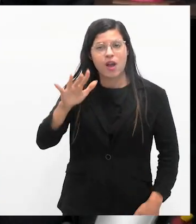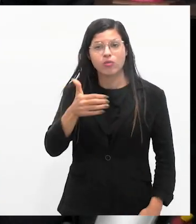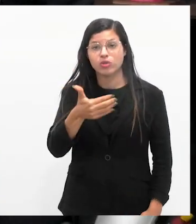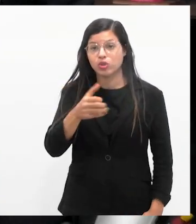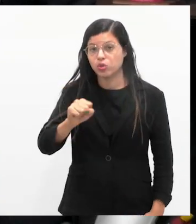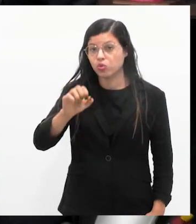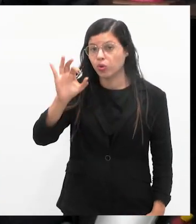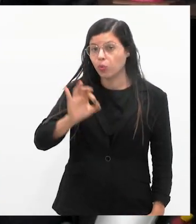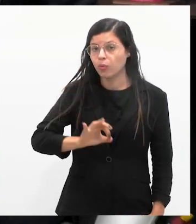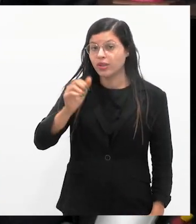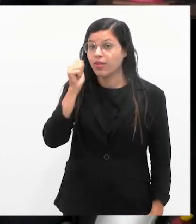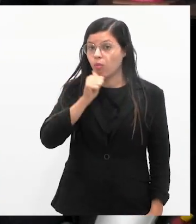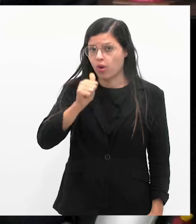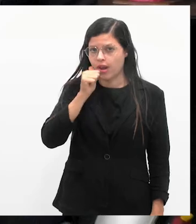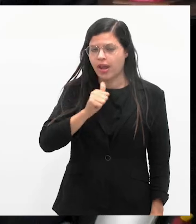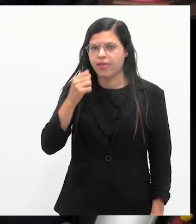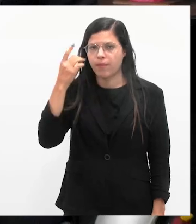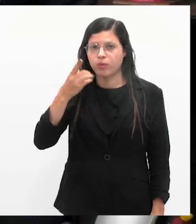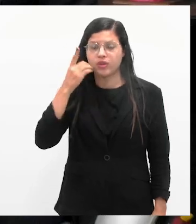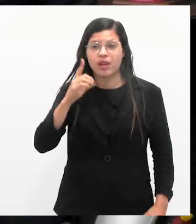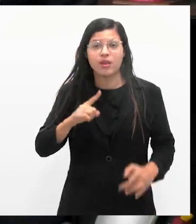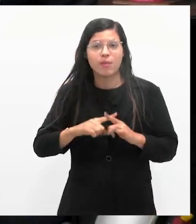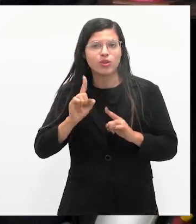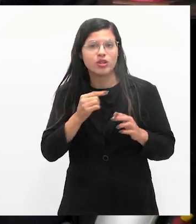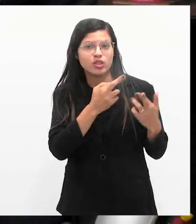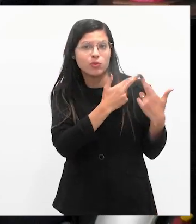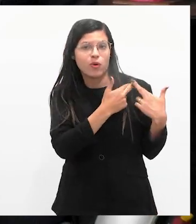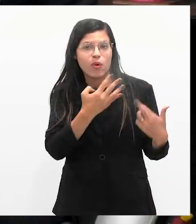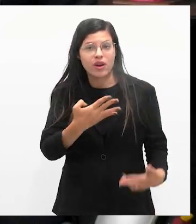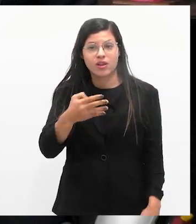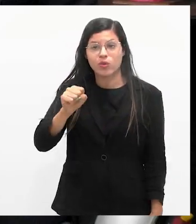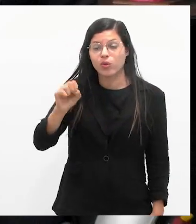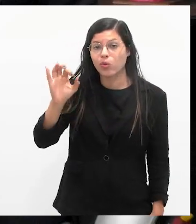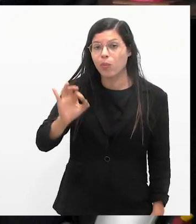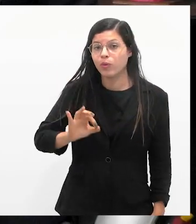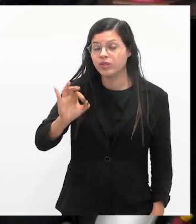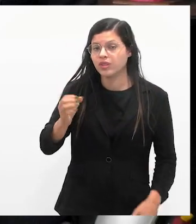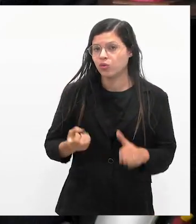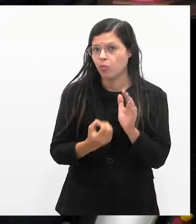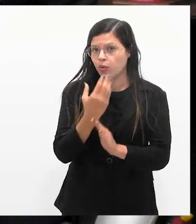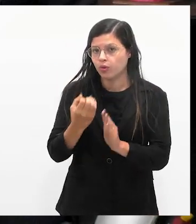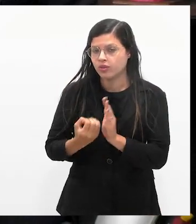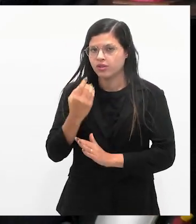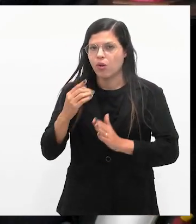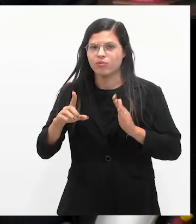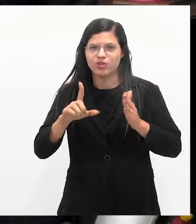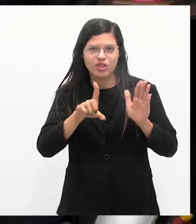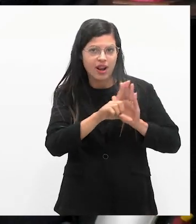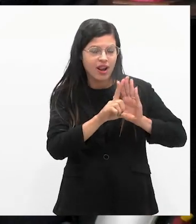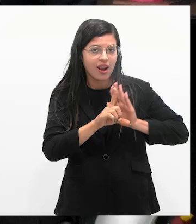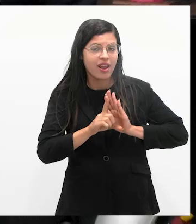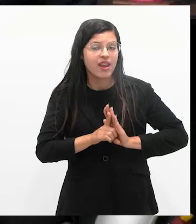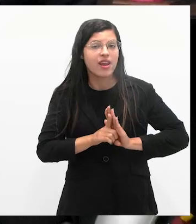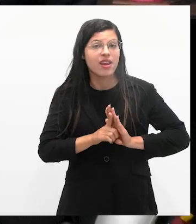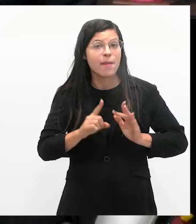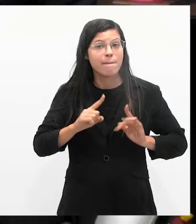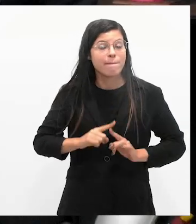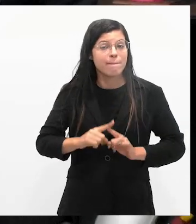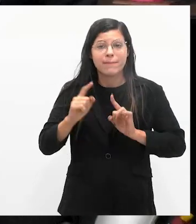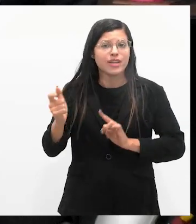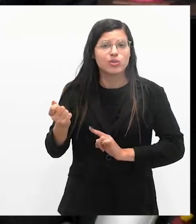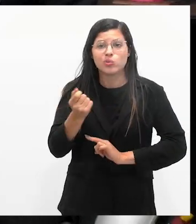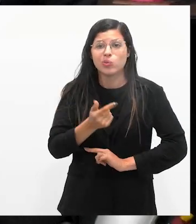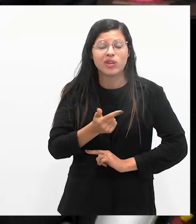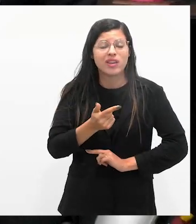Lá na Câmara Federal, nós somos hoje 18% de deputadas. Mas nós somos responsáveis por 48% de toda a produção legislativa.